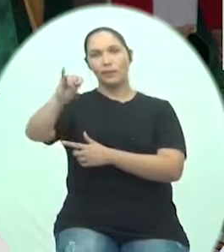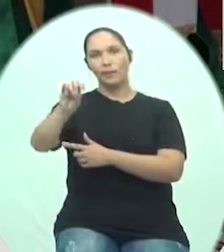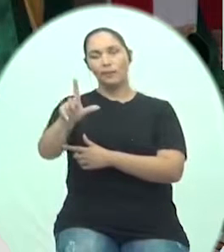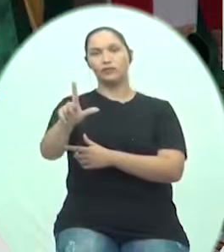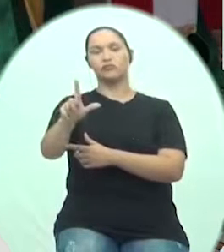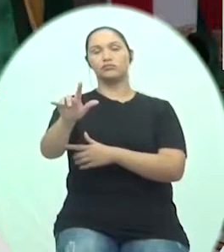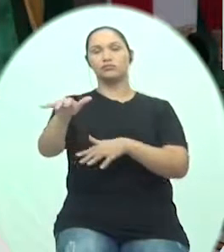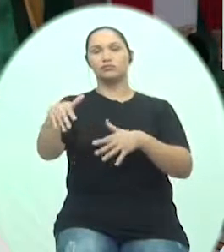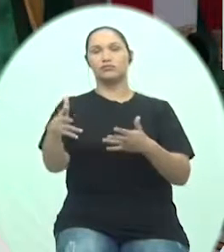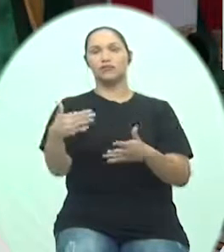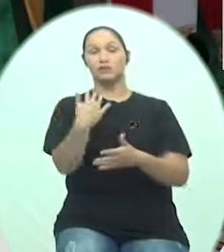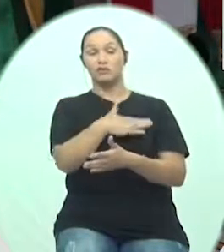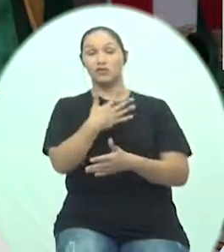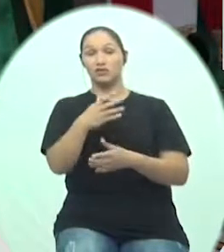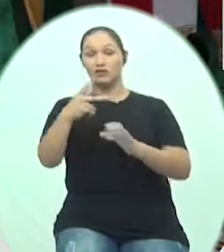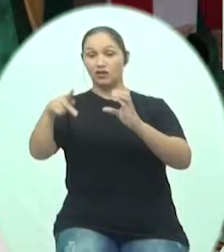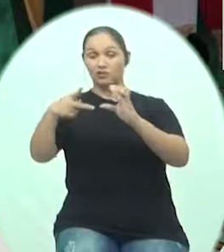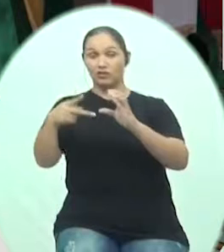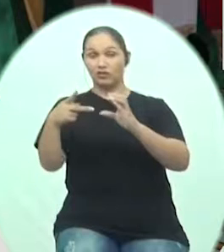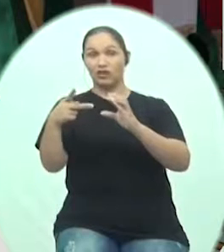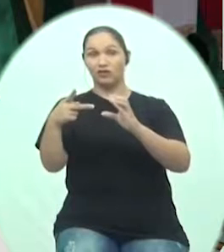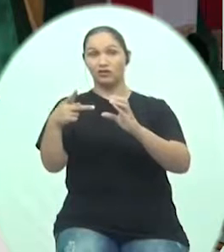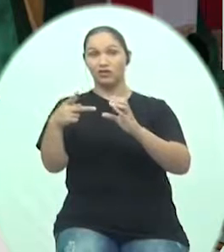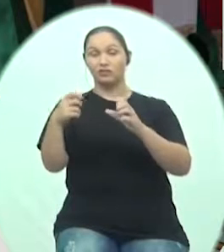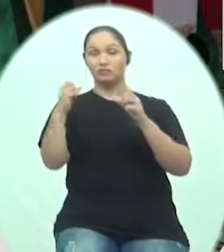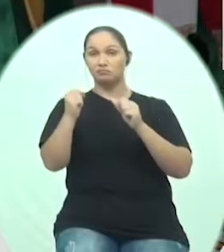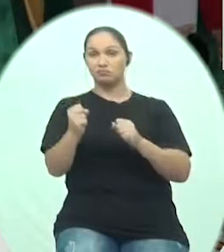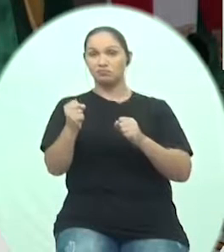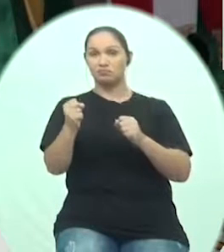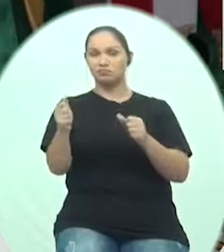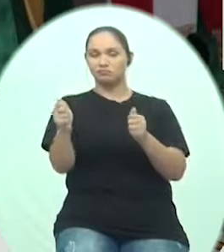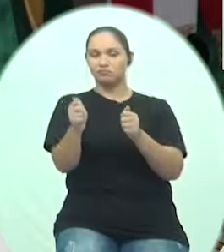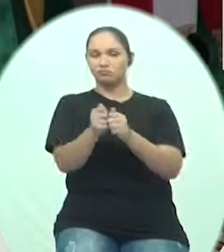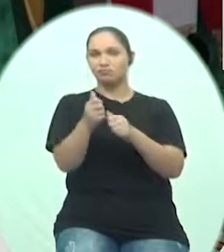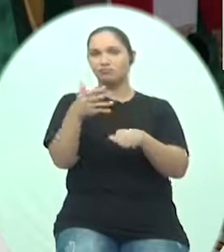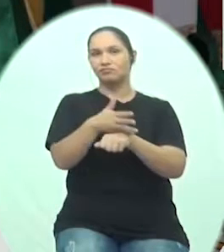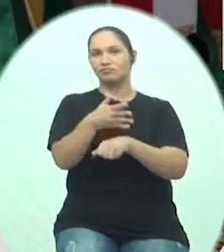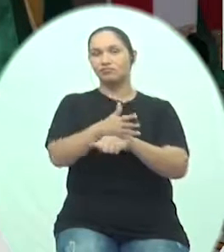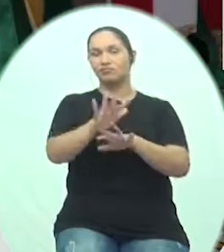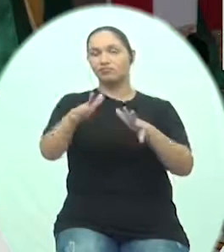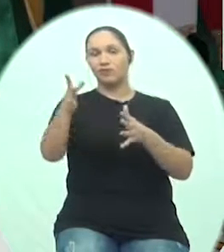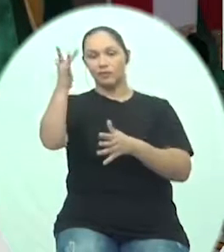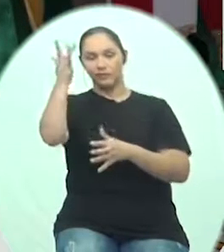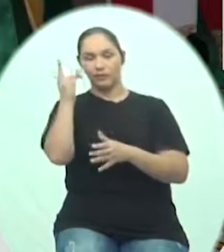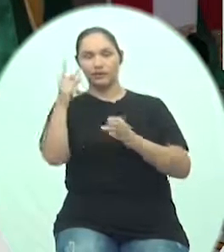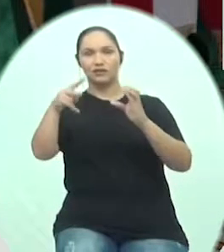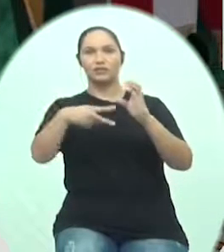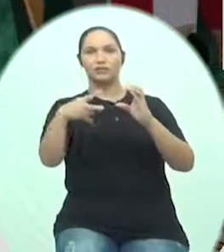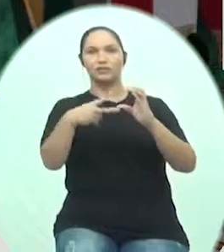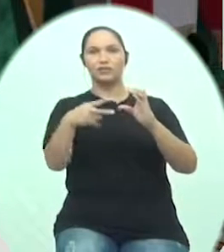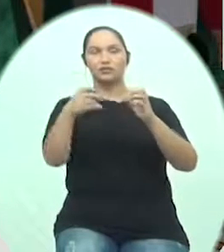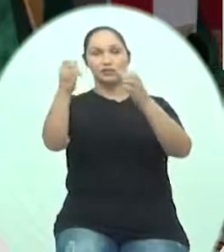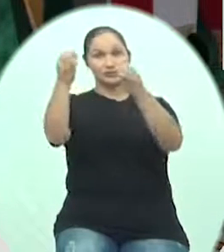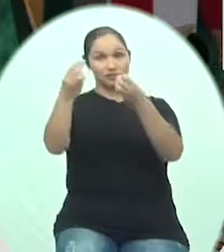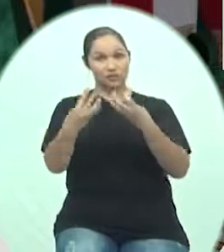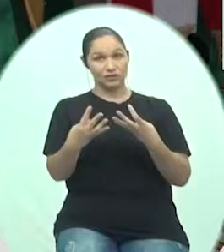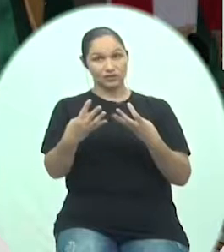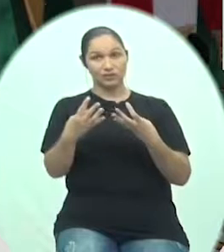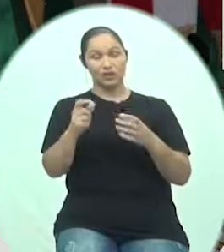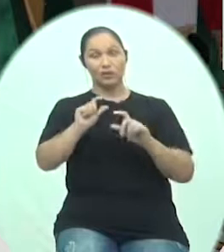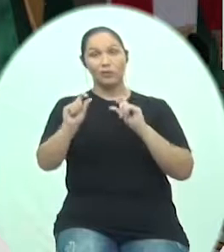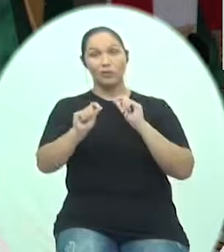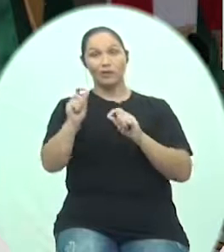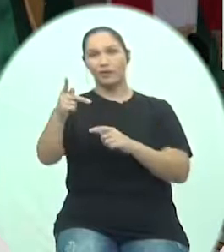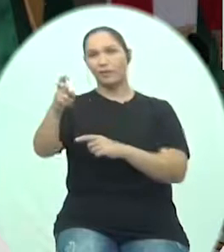Eles parecem que vem amanhã aqui na Câmara né Presidente explicar esse pedal dos 1 e eu não tenho dúvida Vereador